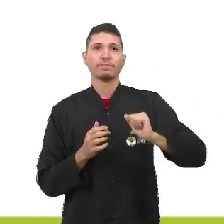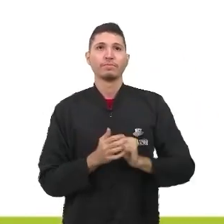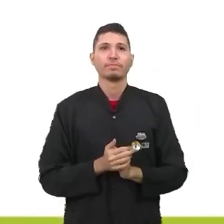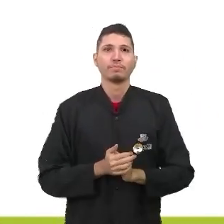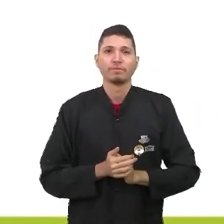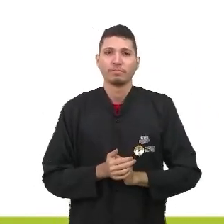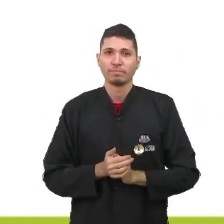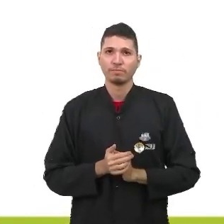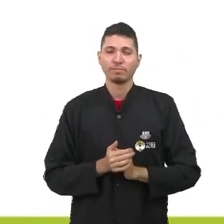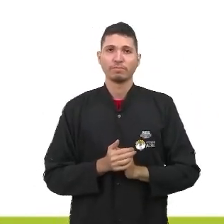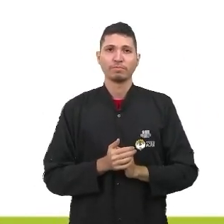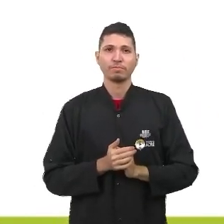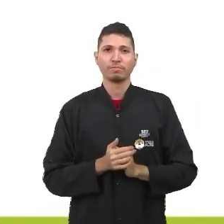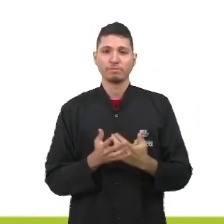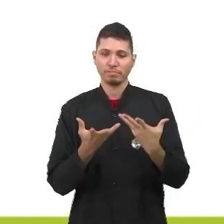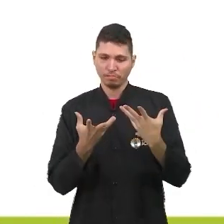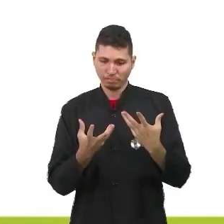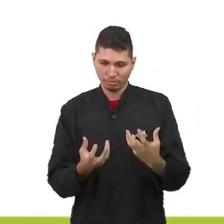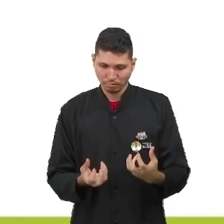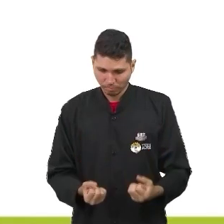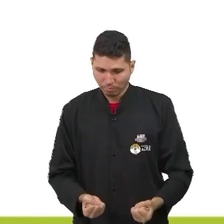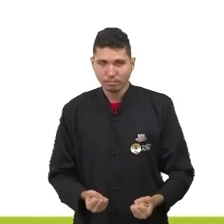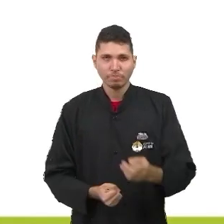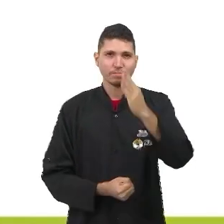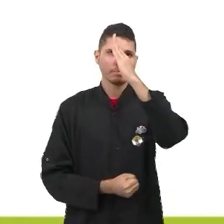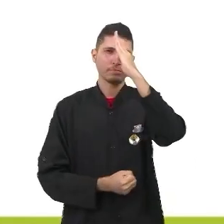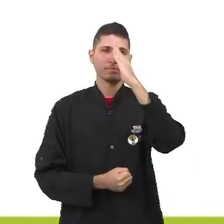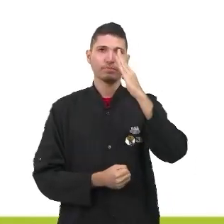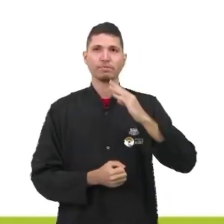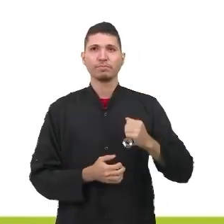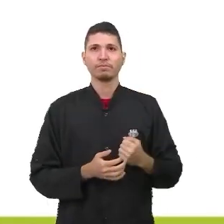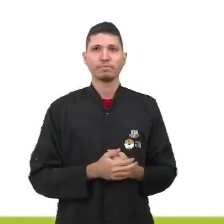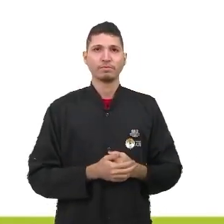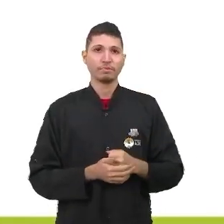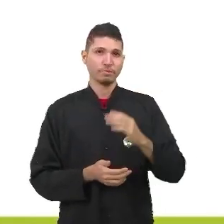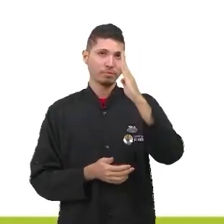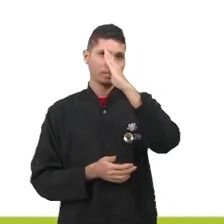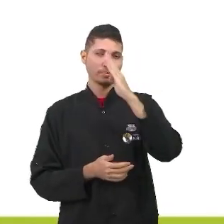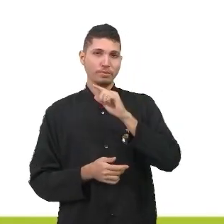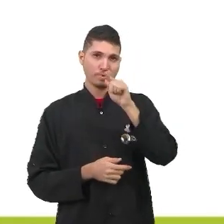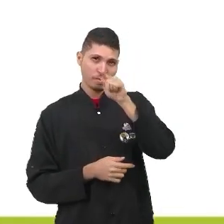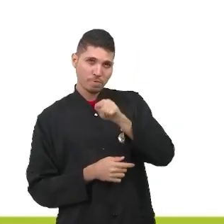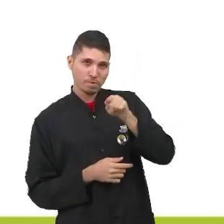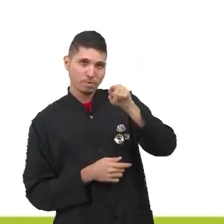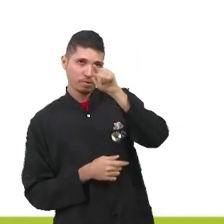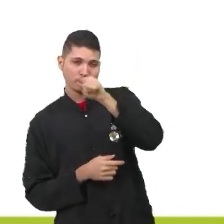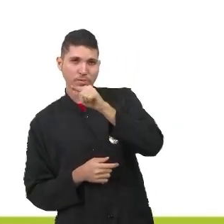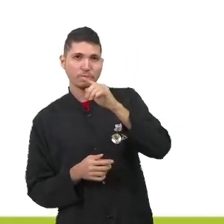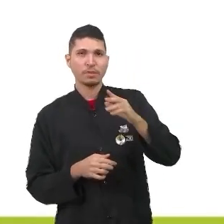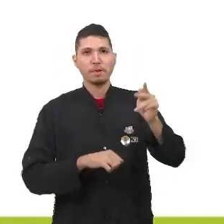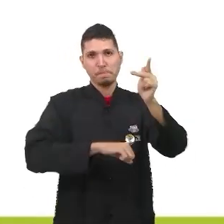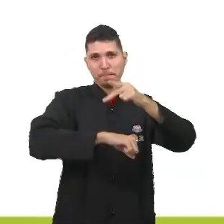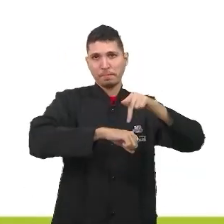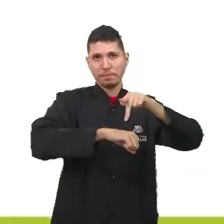Brasil. Aí nós vemos aí que em Brasil tem uma setinha dizendo país do